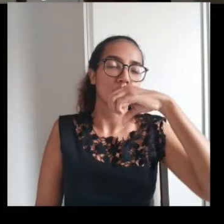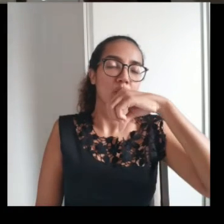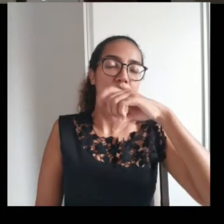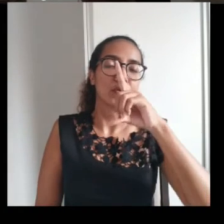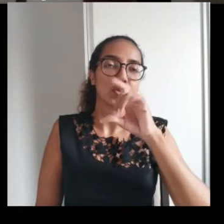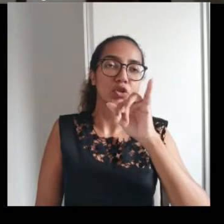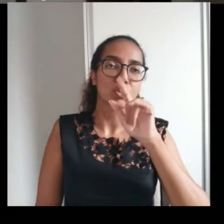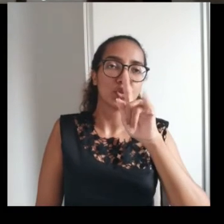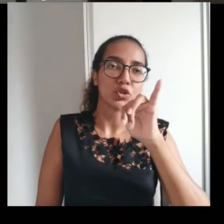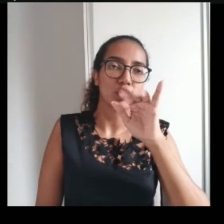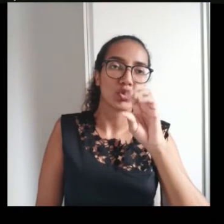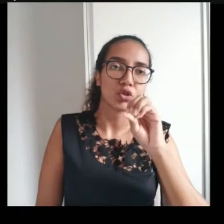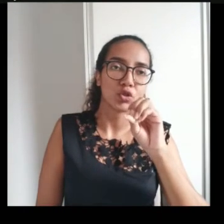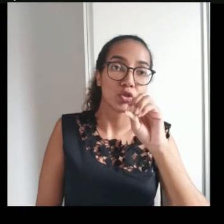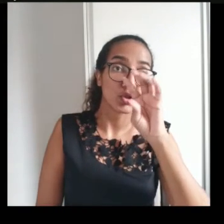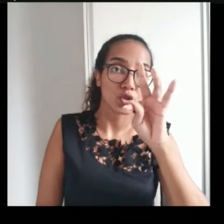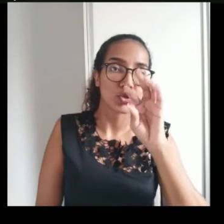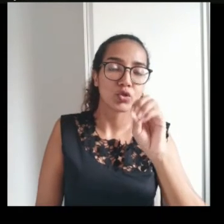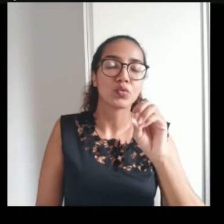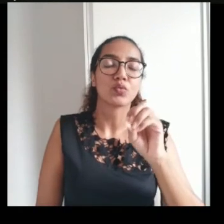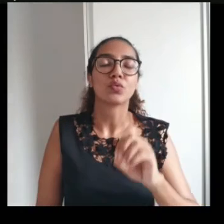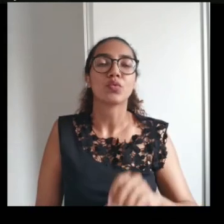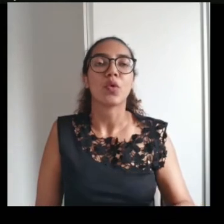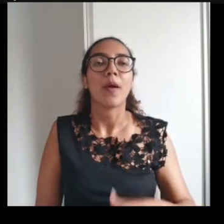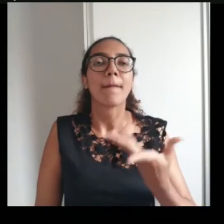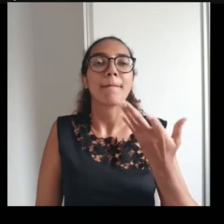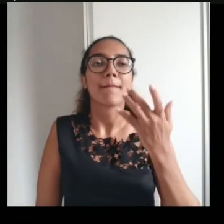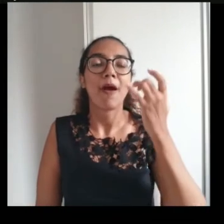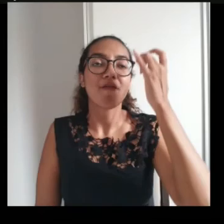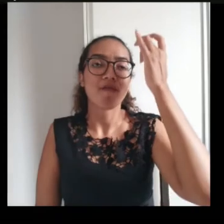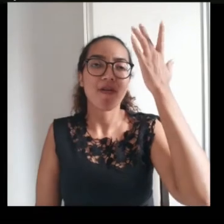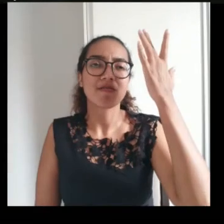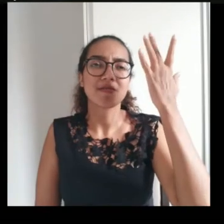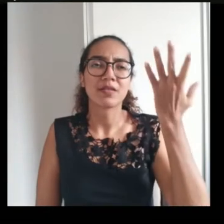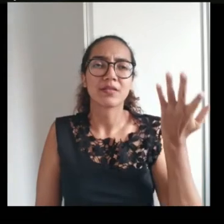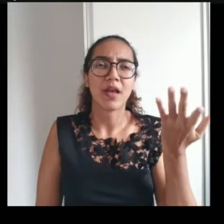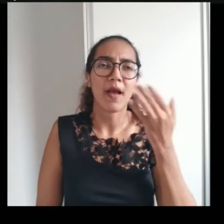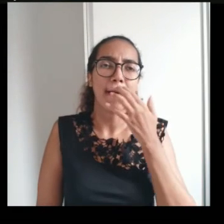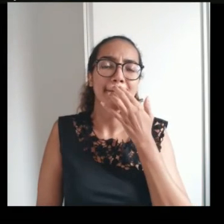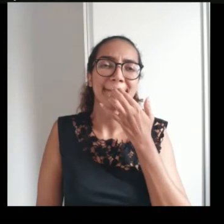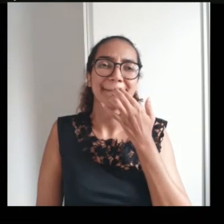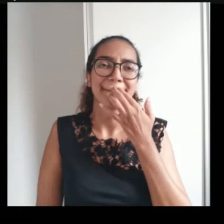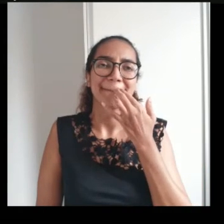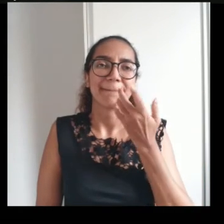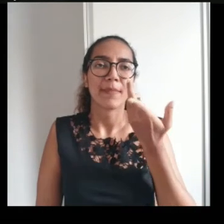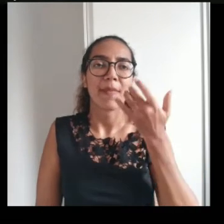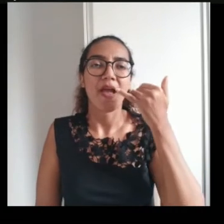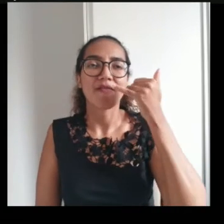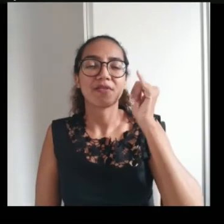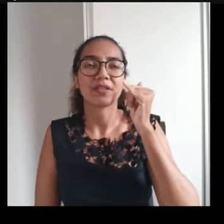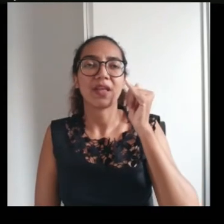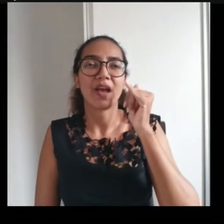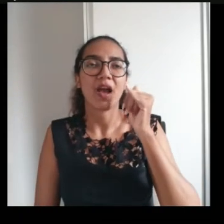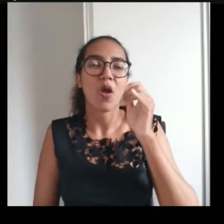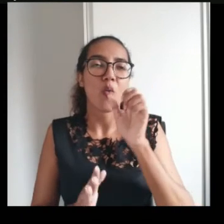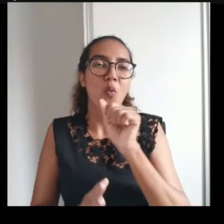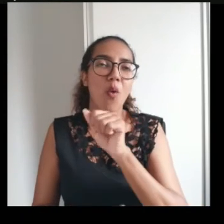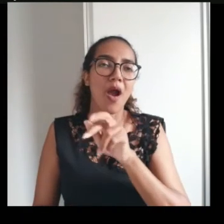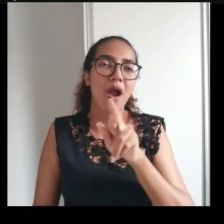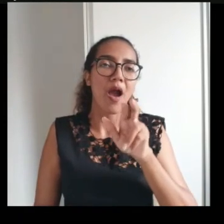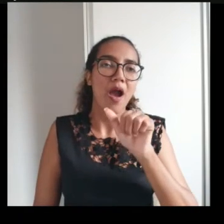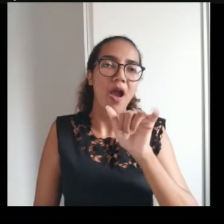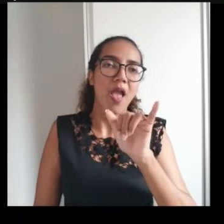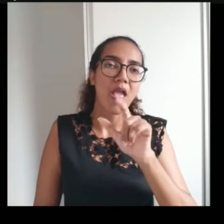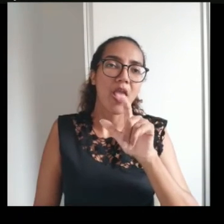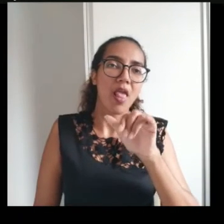coisa para ficar enchendo a lista, o array list, o array com